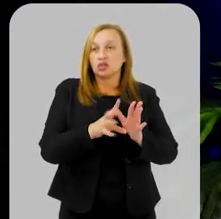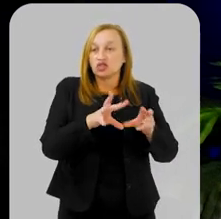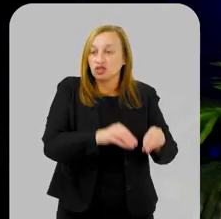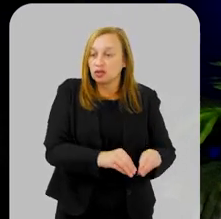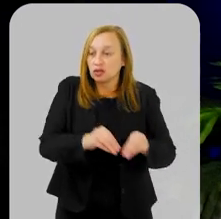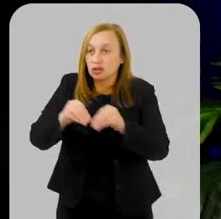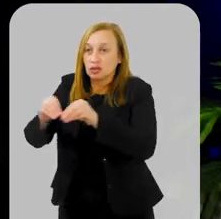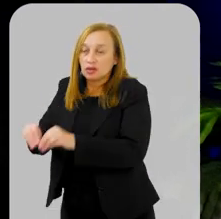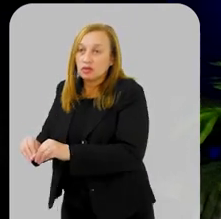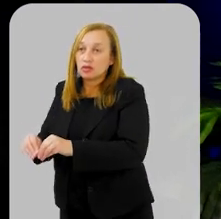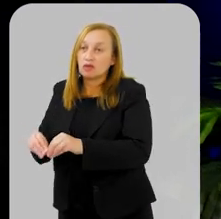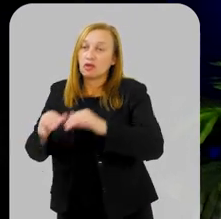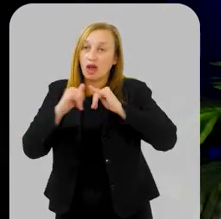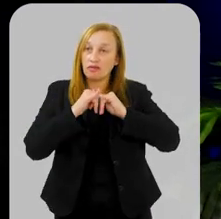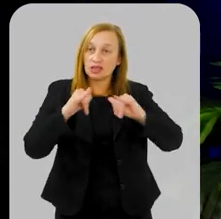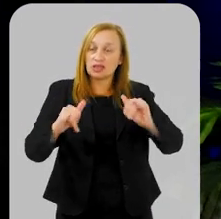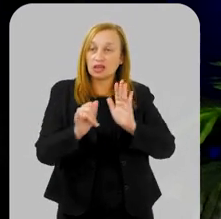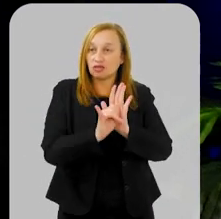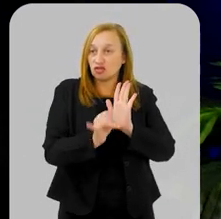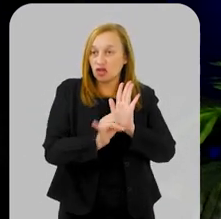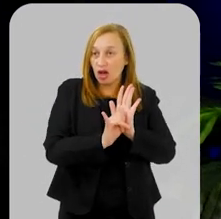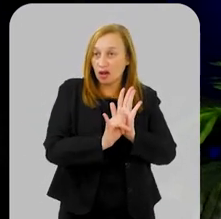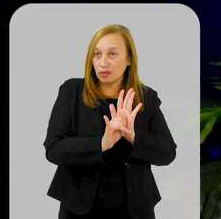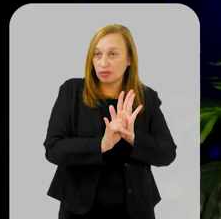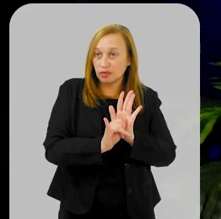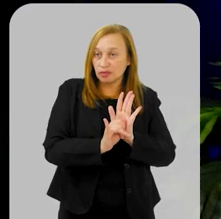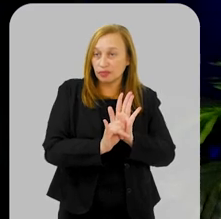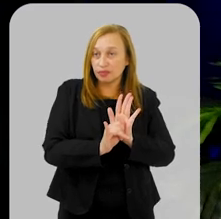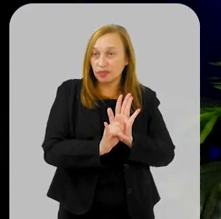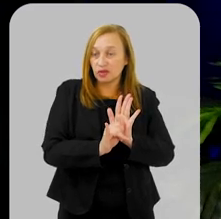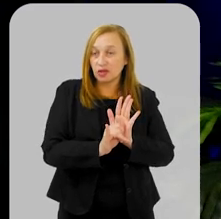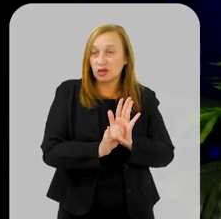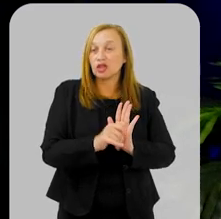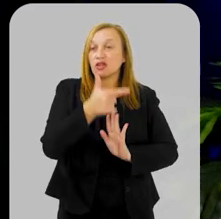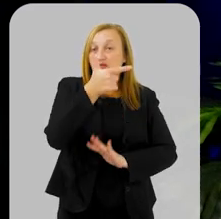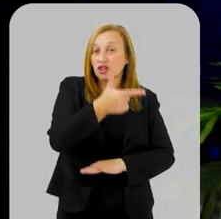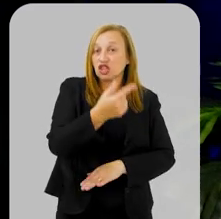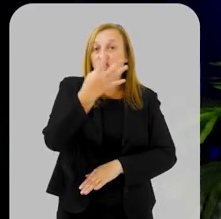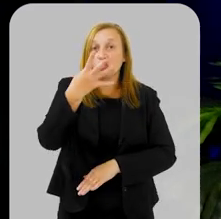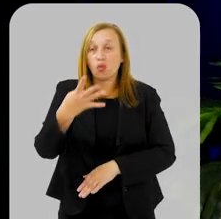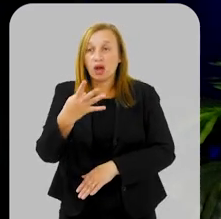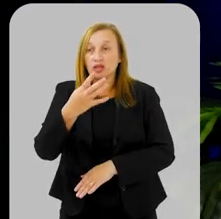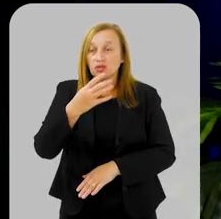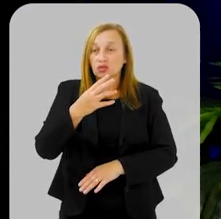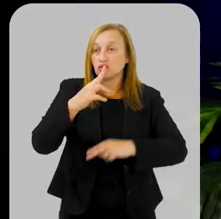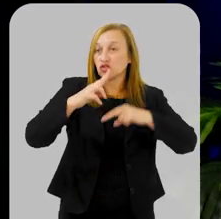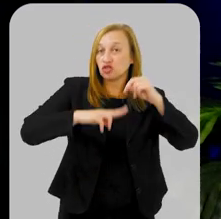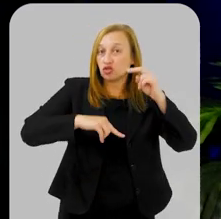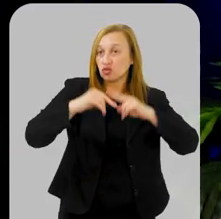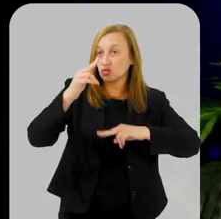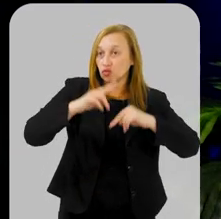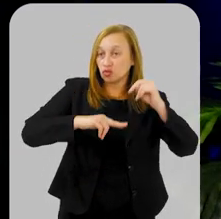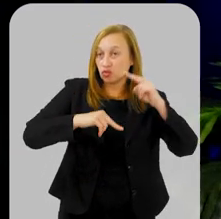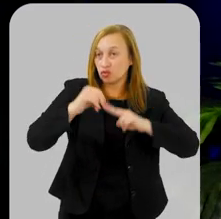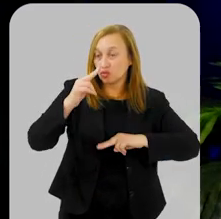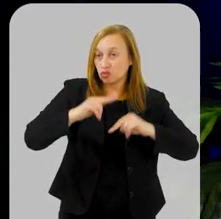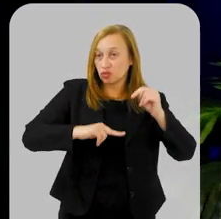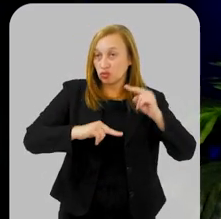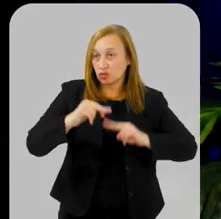de desapropriação foi publicado no Diário Oficial de 24 de